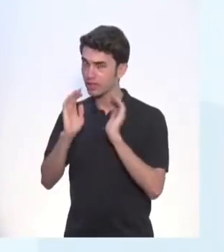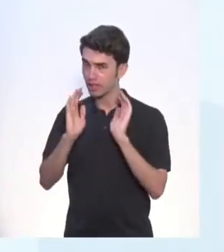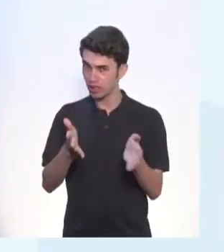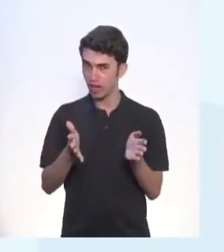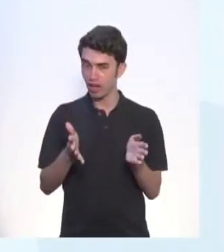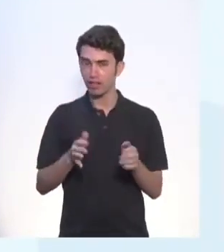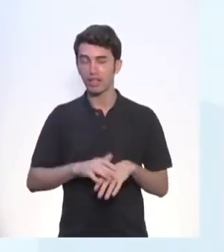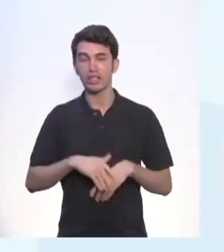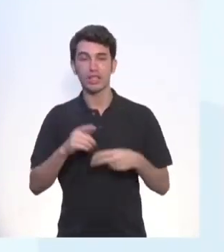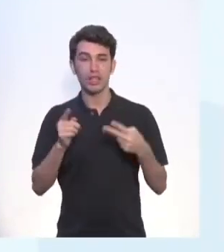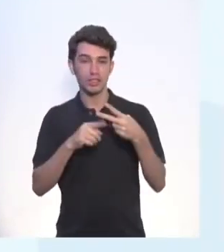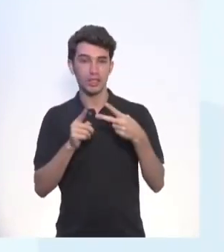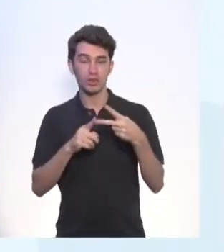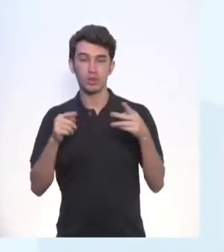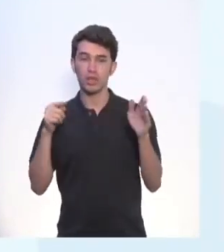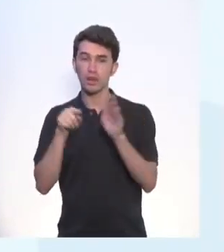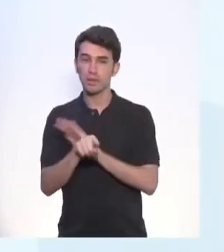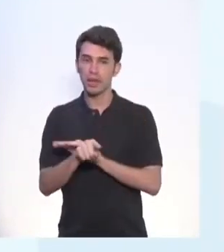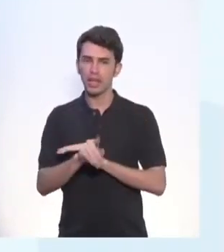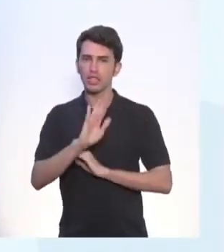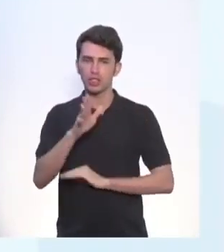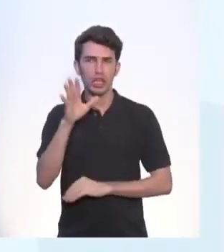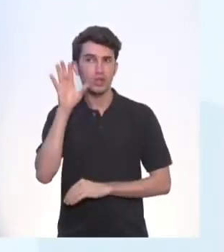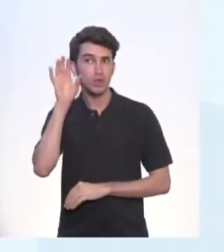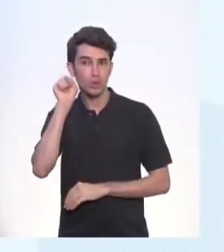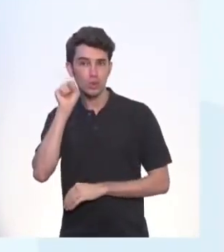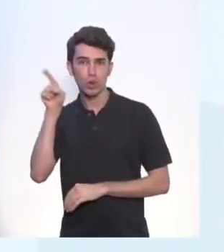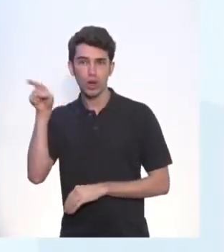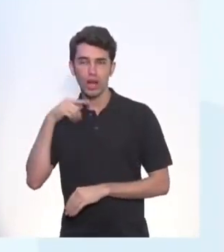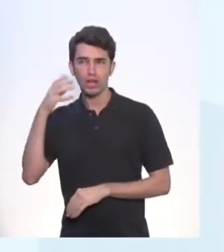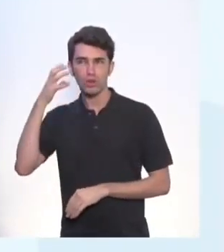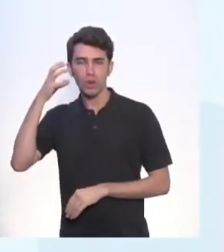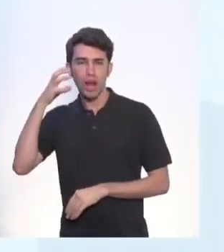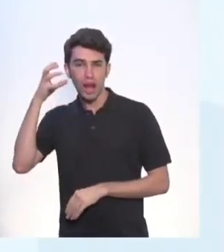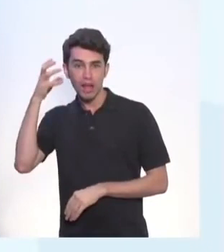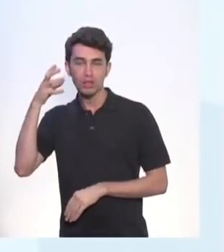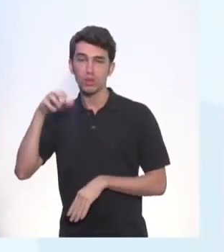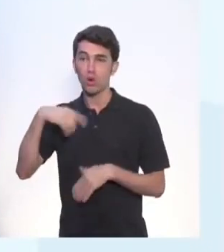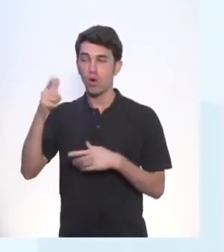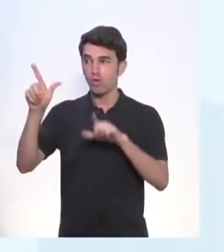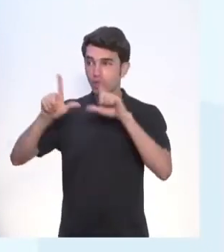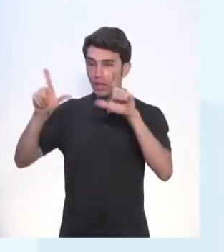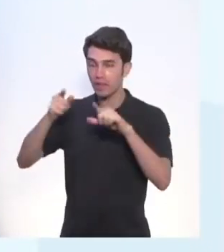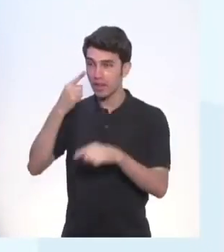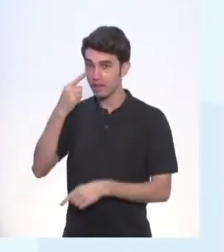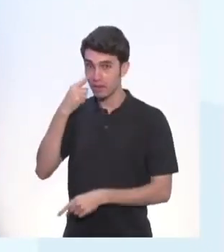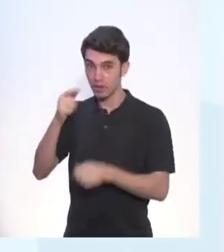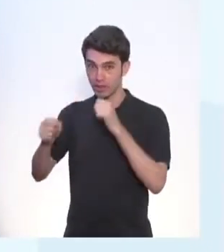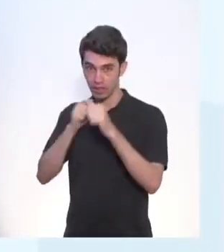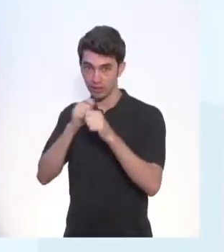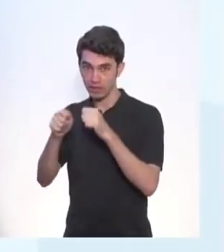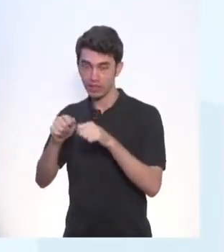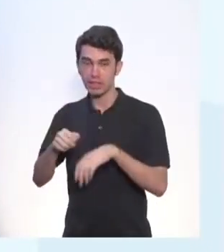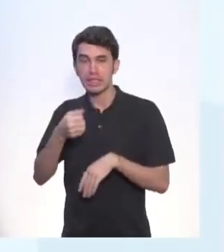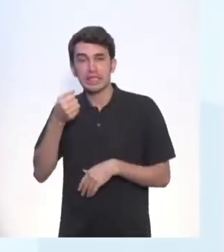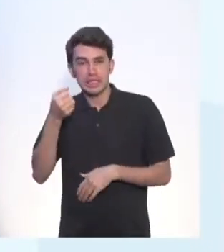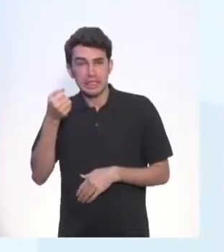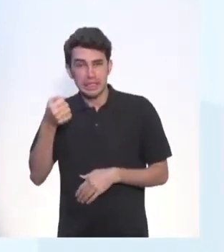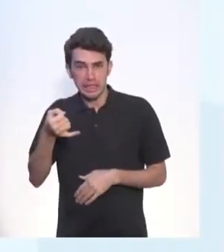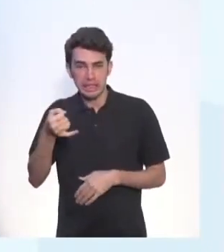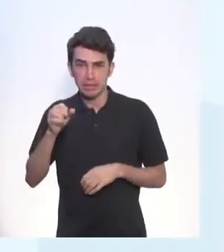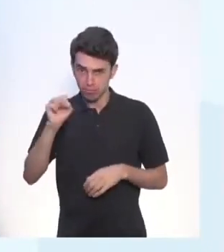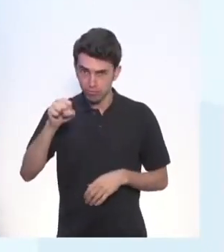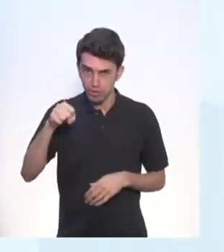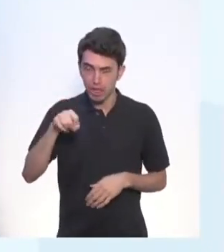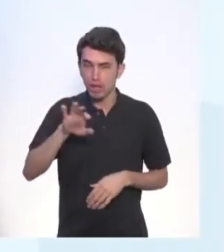uma segunda pergunta: já escutou alguma entrevista pelo rádio ou assistiu pela TV? E, por fim, se sim, qual